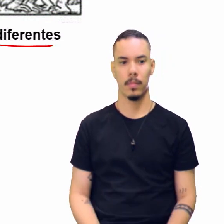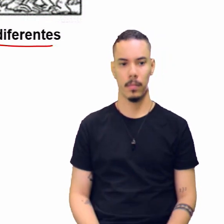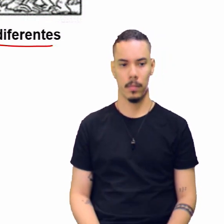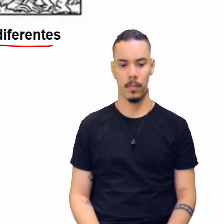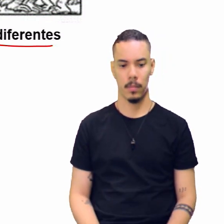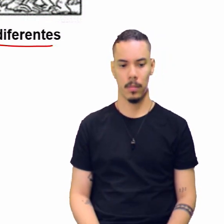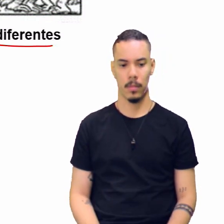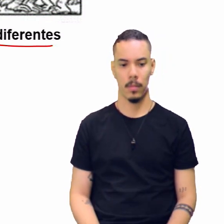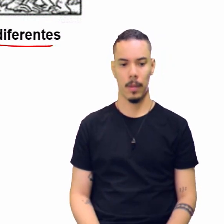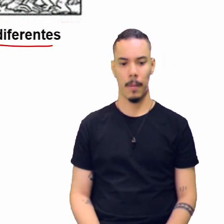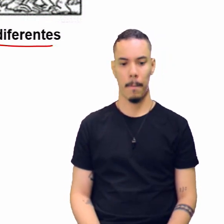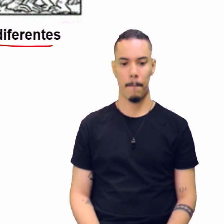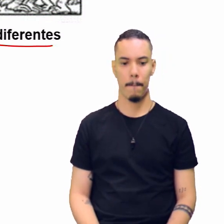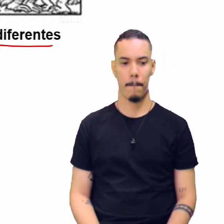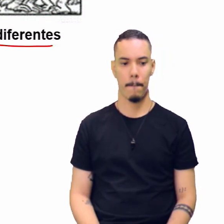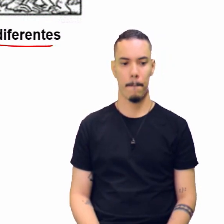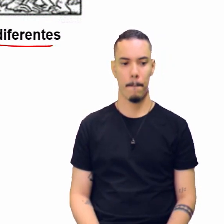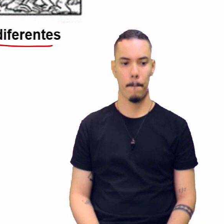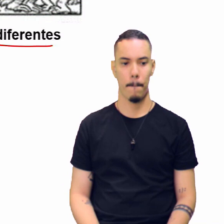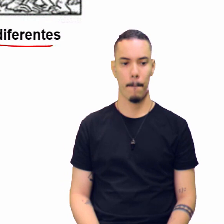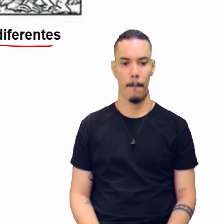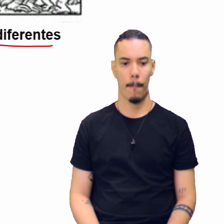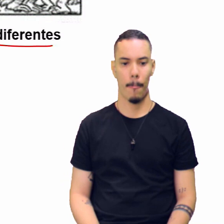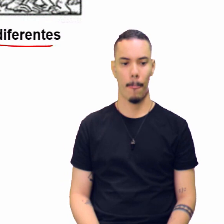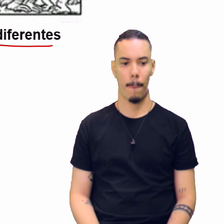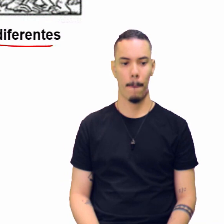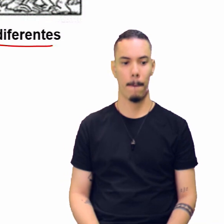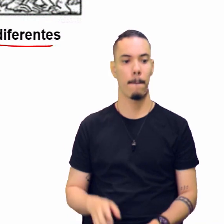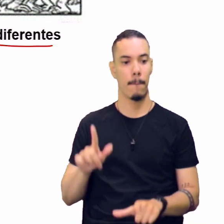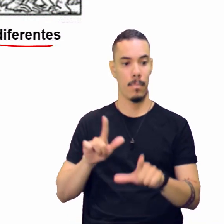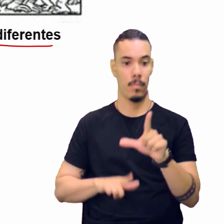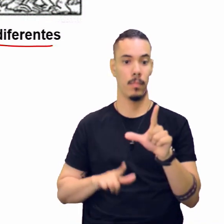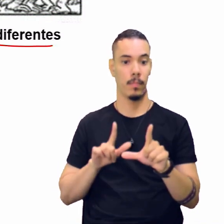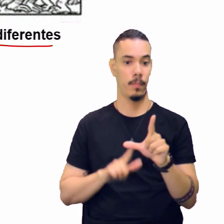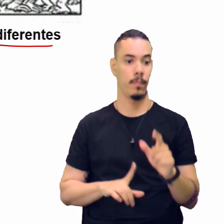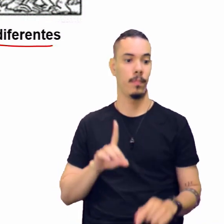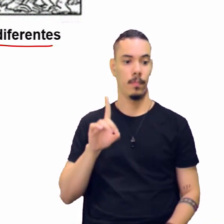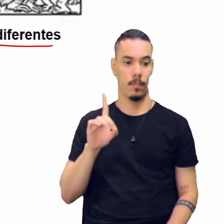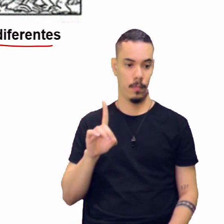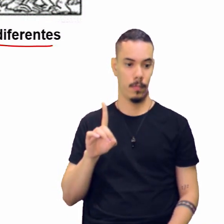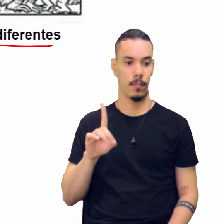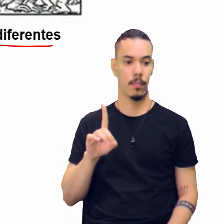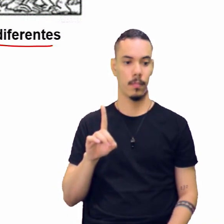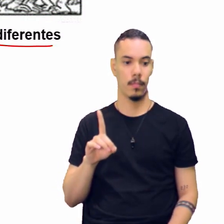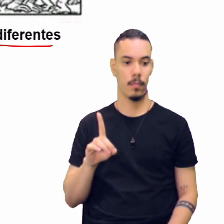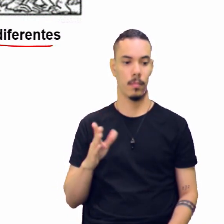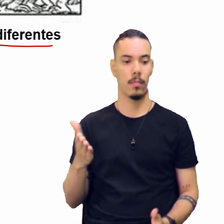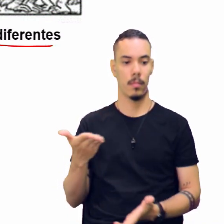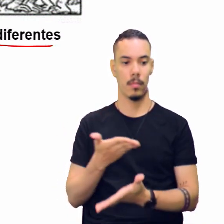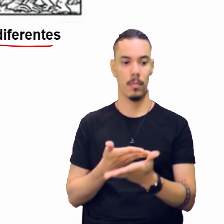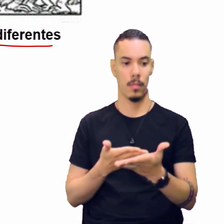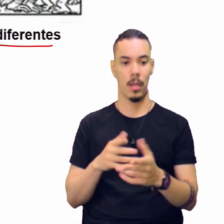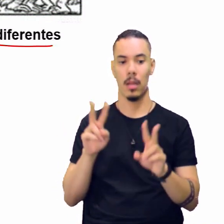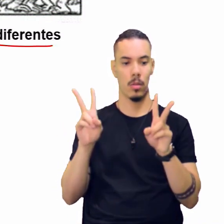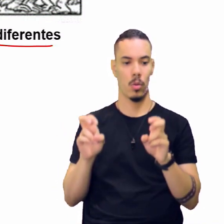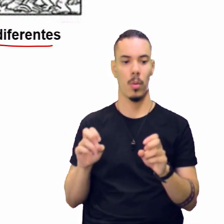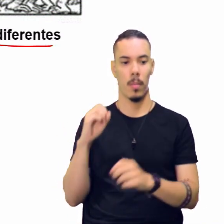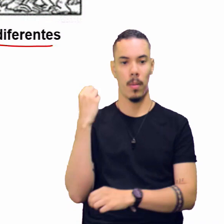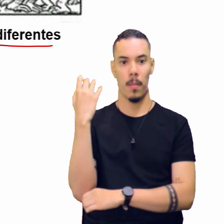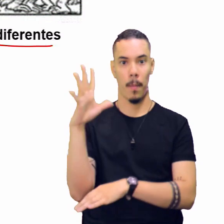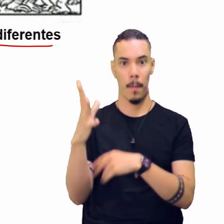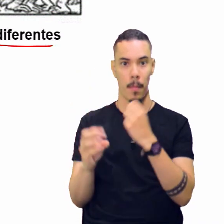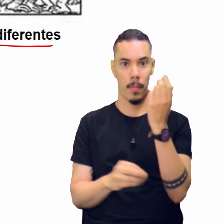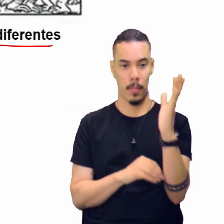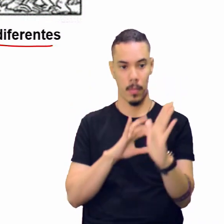A, B, C, D ou E. Temos aqui o gabarito, letra D, né? Em relação ao meio ambiente,